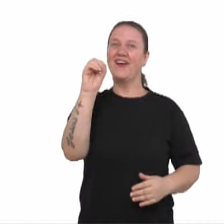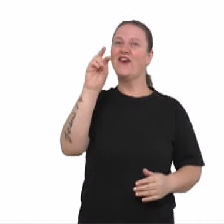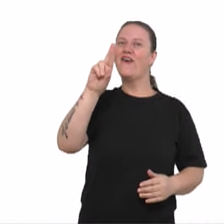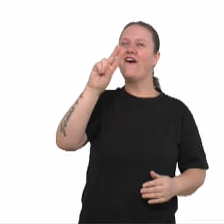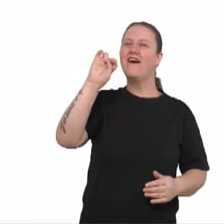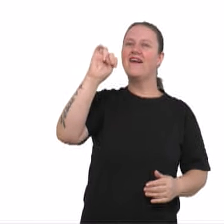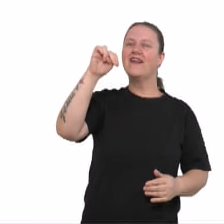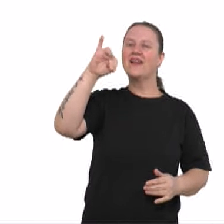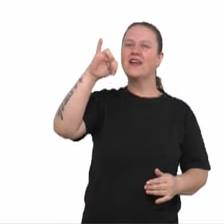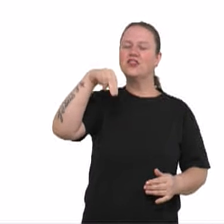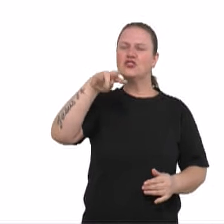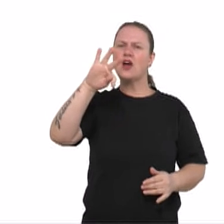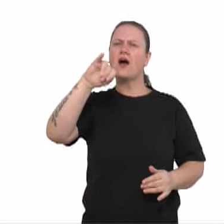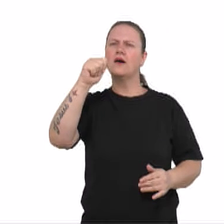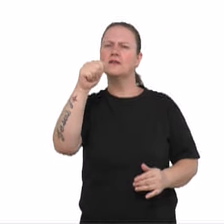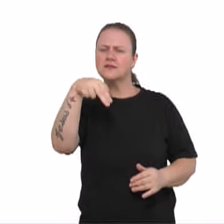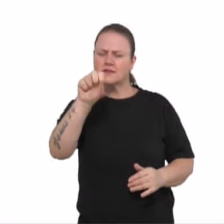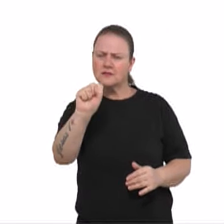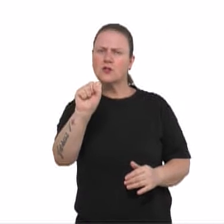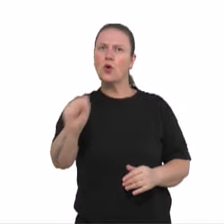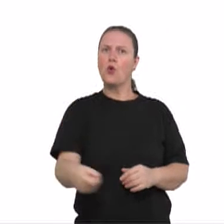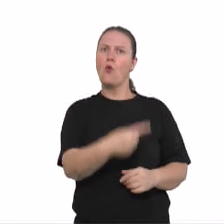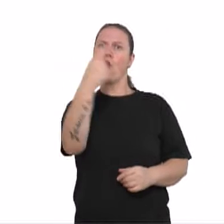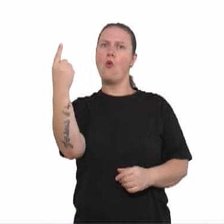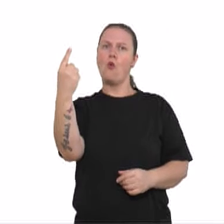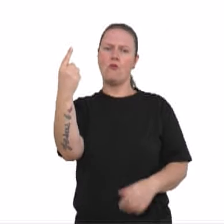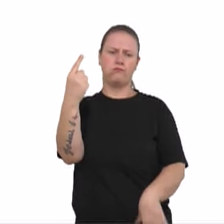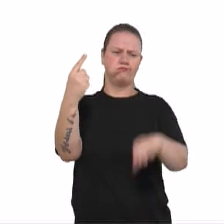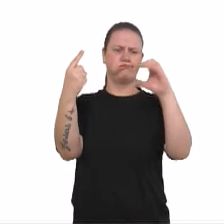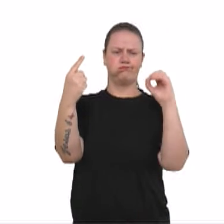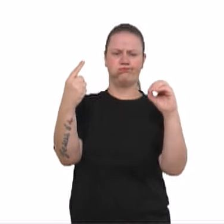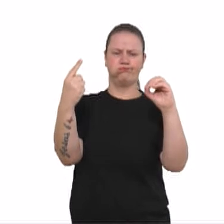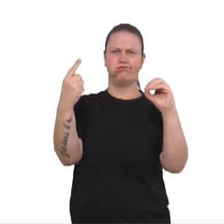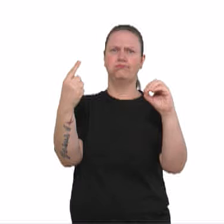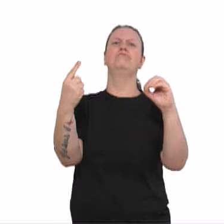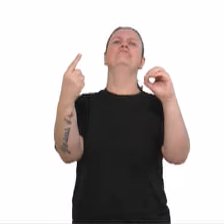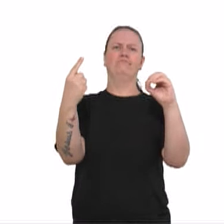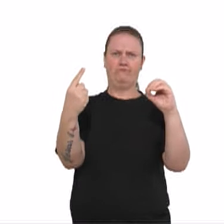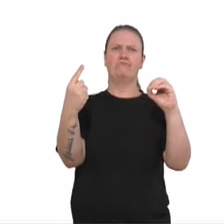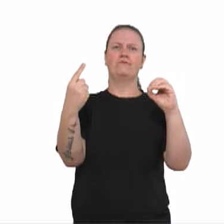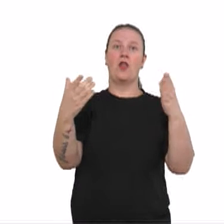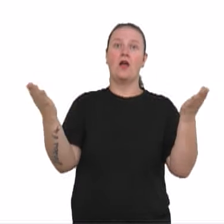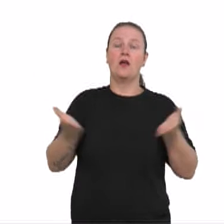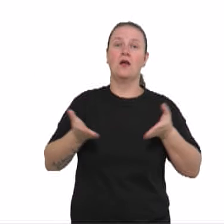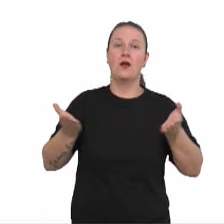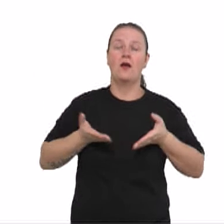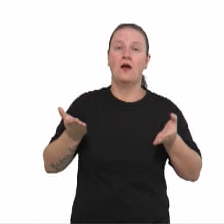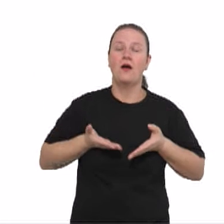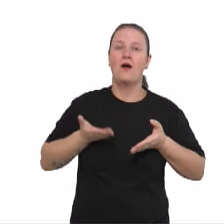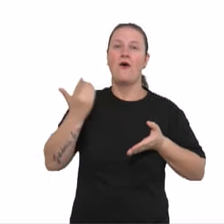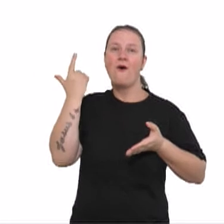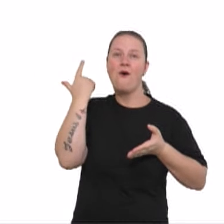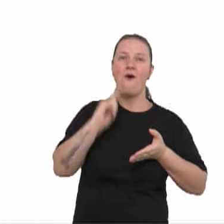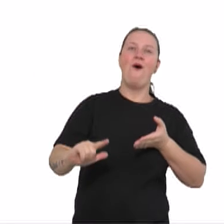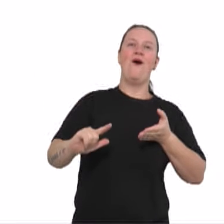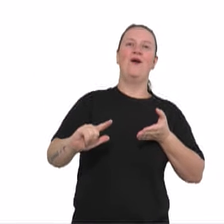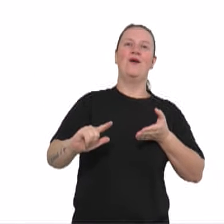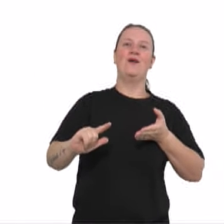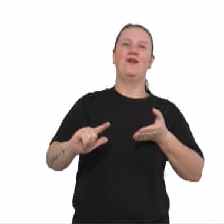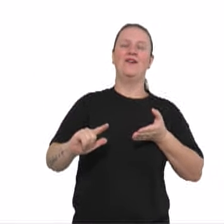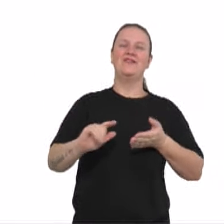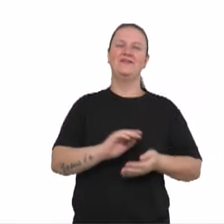Itaquera! Corinthians 1, Palmeiras 0. E agora Jailson.